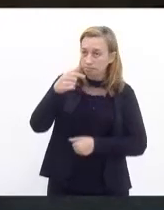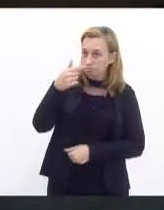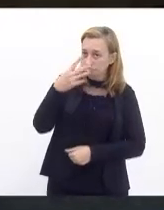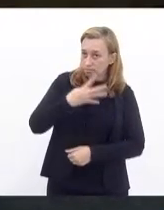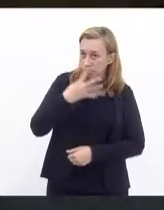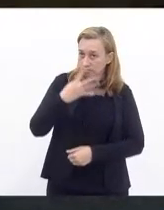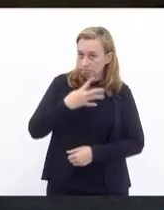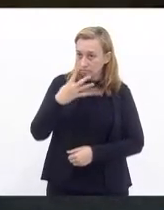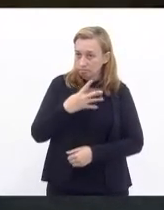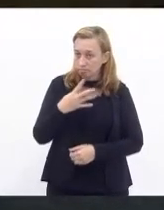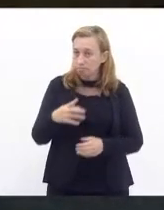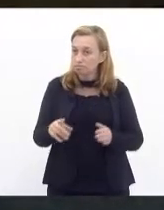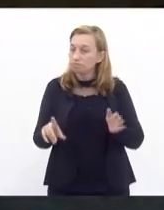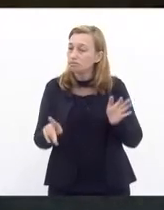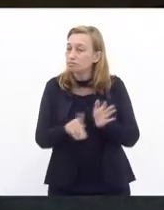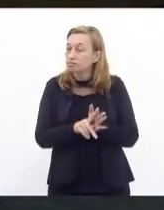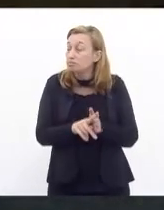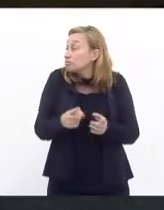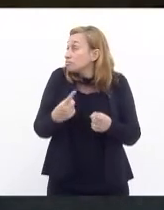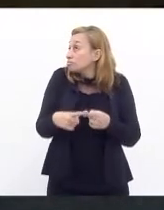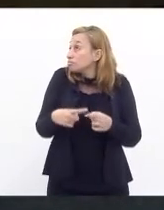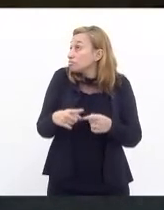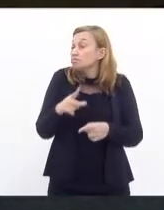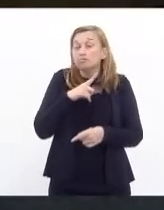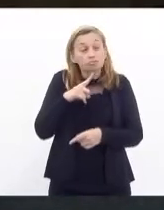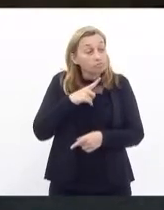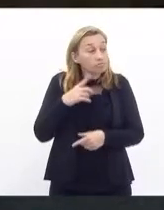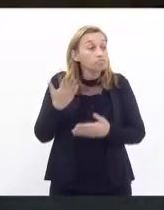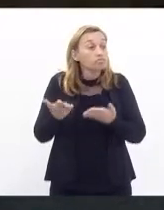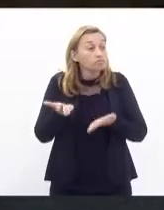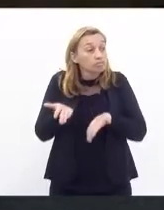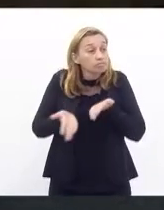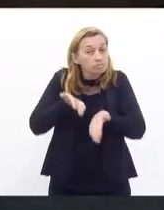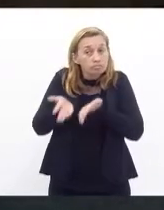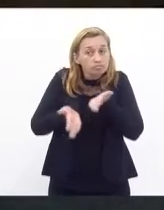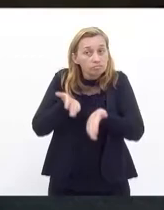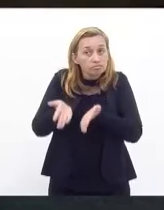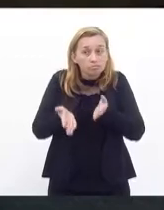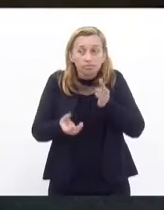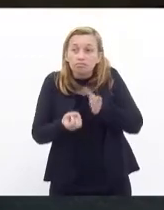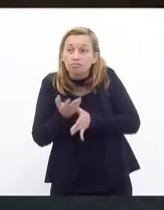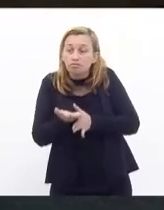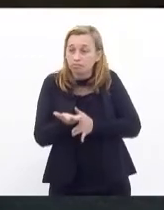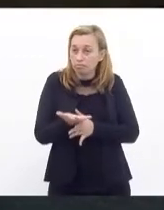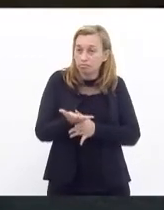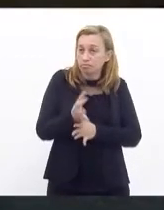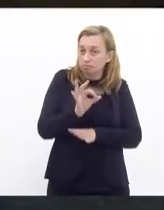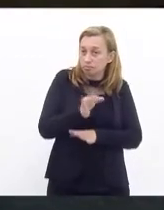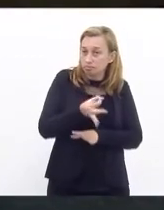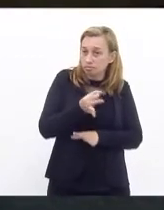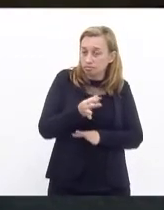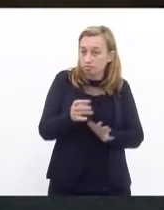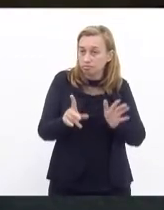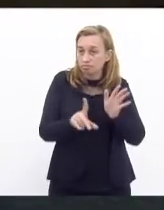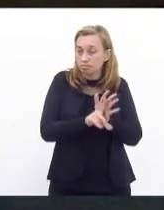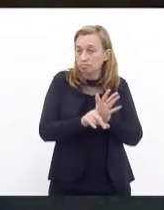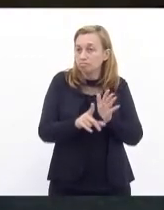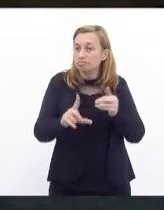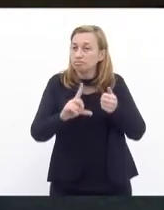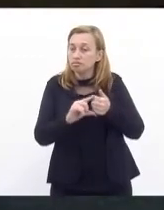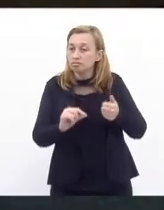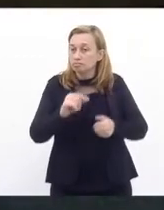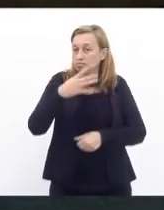do referido projeto, porque nós tivemos o cuidado de fazer essa previsão legal. No artigo 4, colocamos